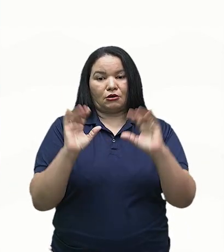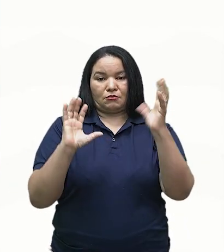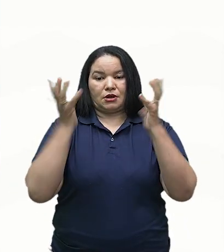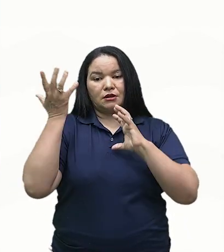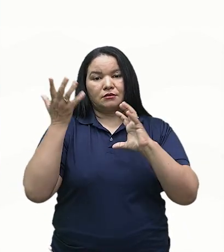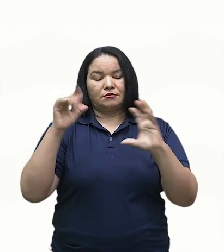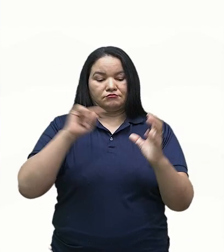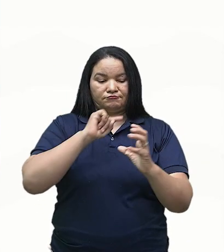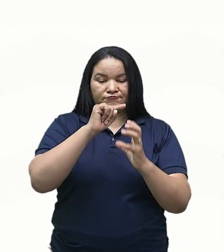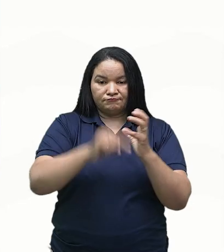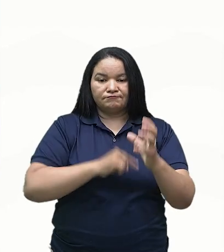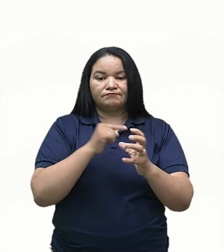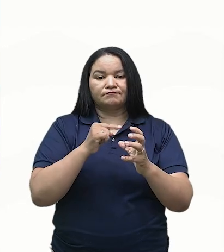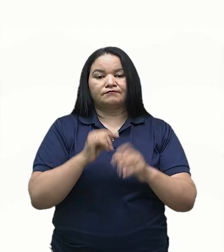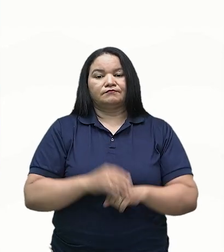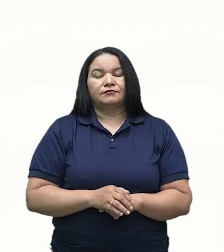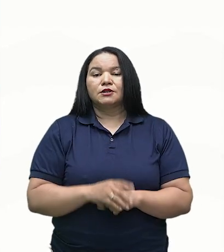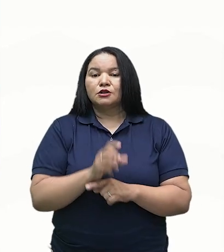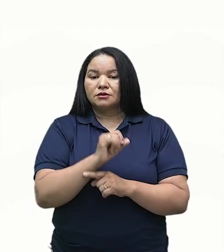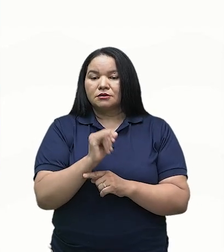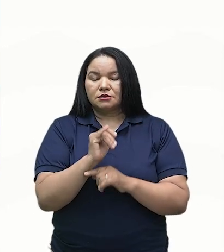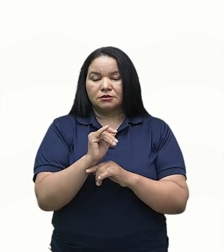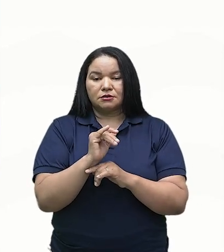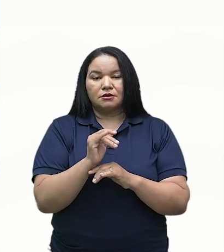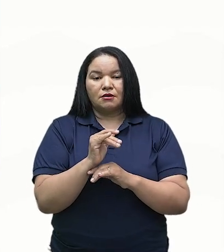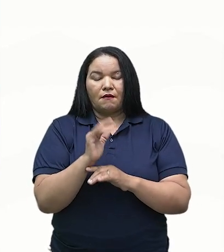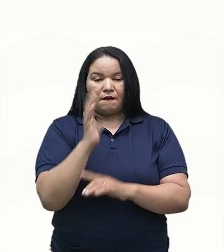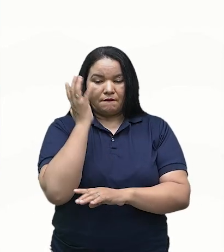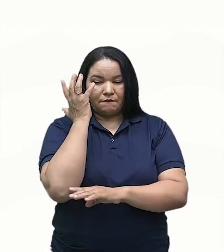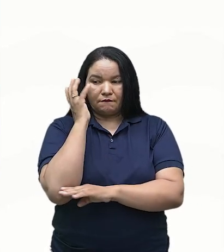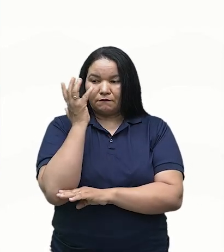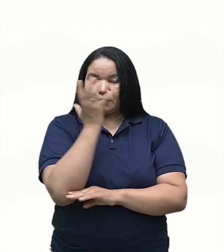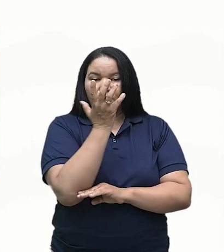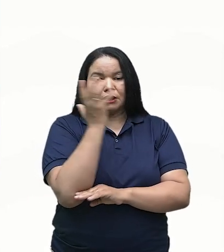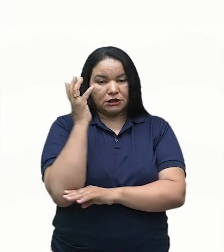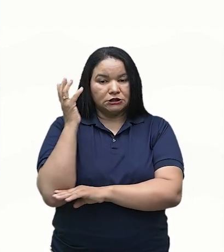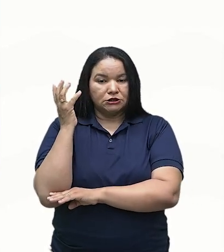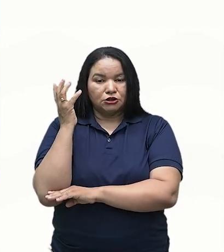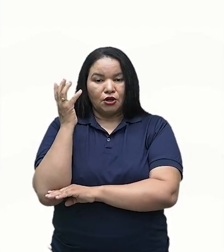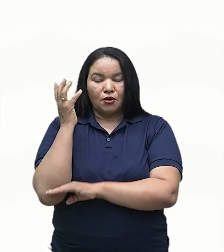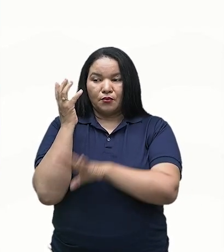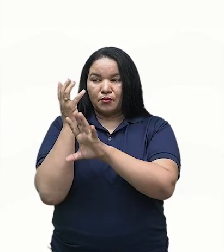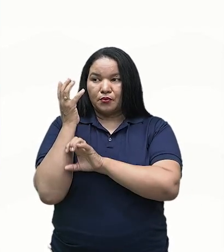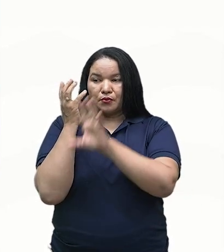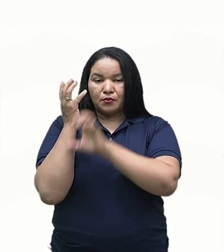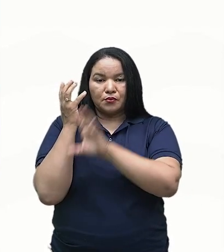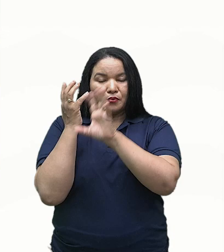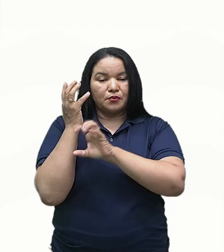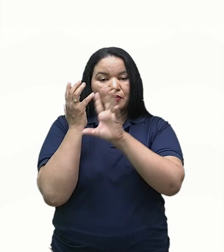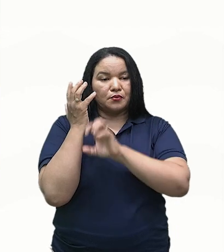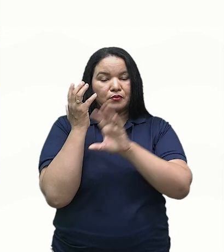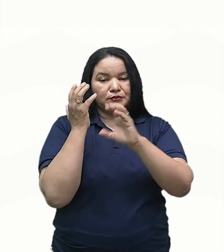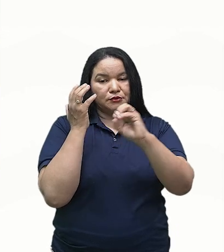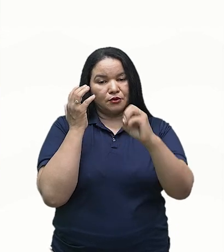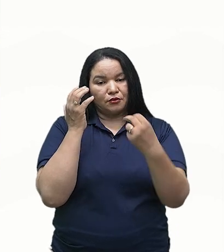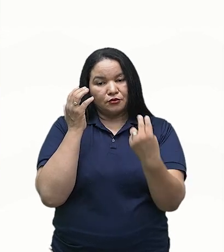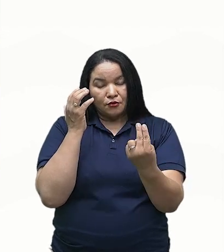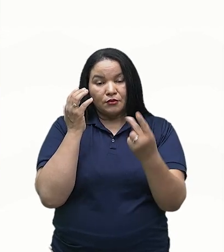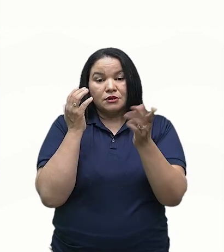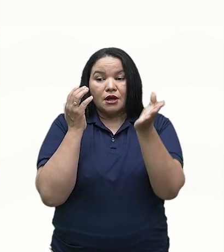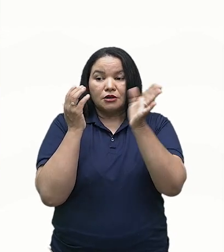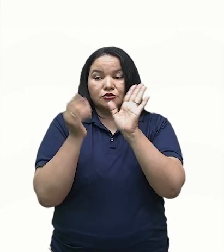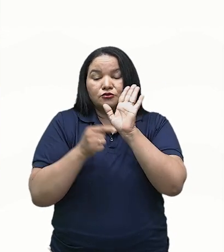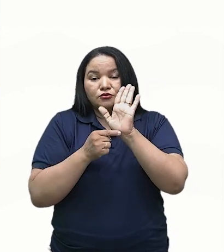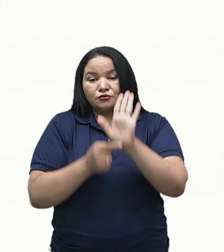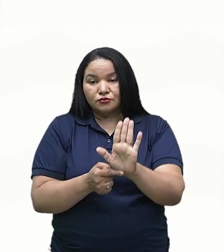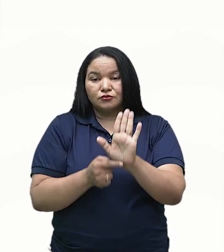climático global, uma vez, né, que a floresta ela está armazenando esse CO2 na sua biomassa, também ajudando então a